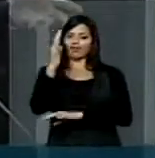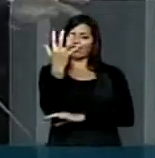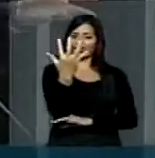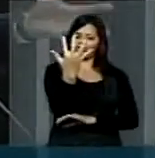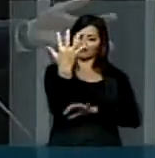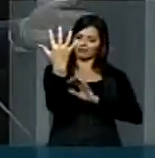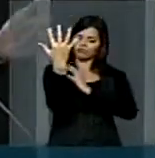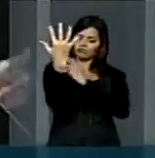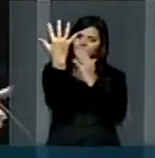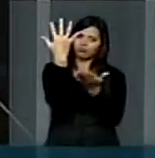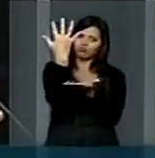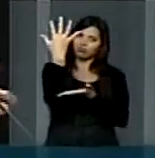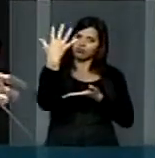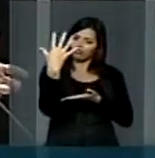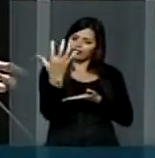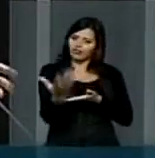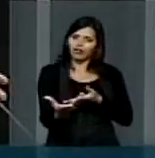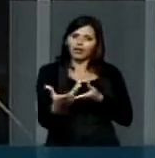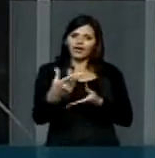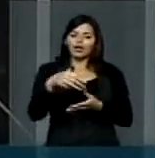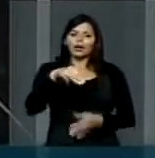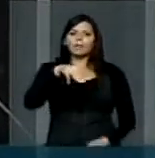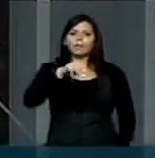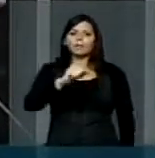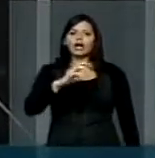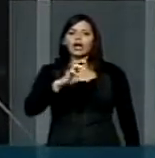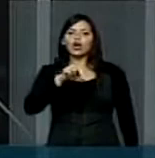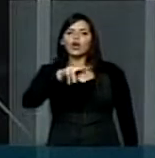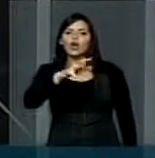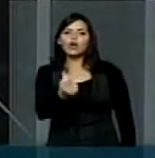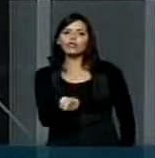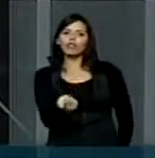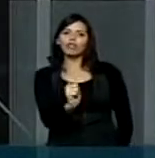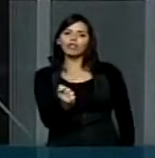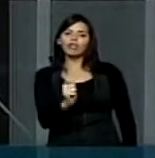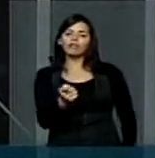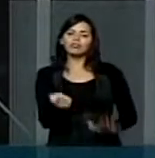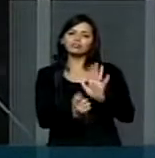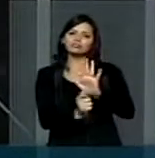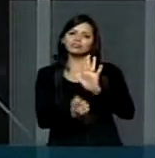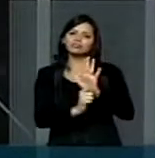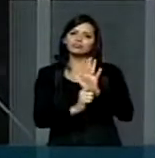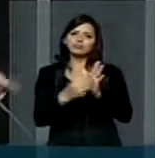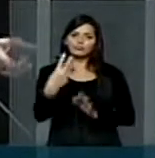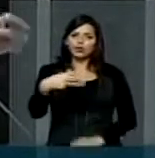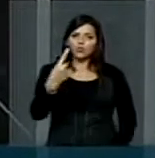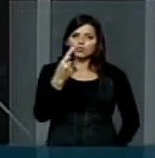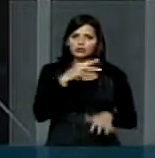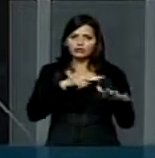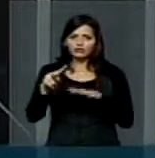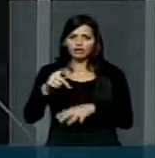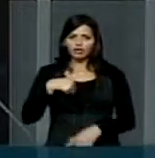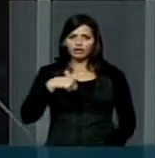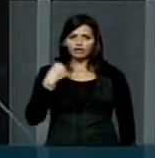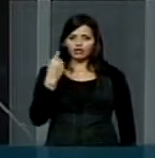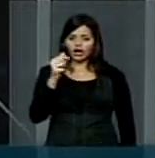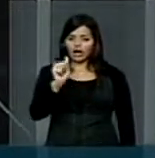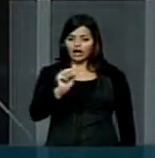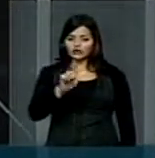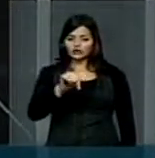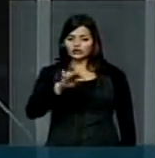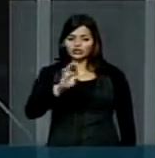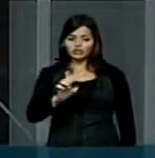o que é proposto nesta reforma, este consumo de até uma semana, são agentes